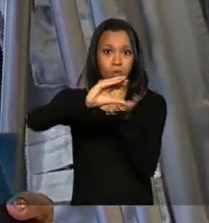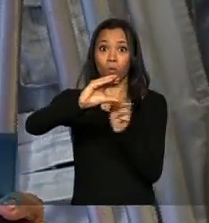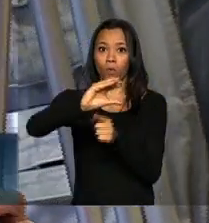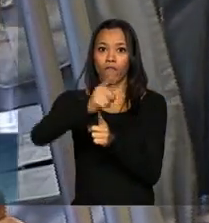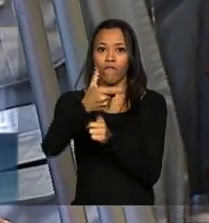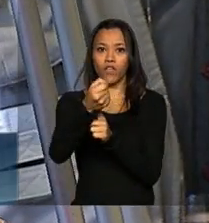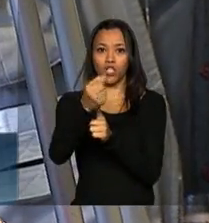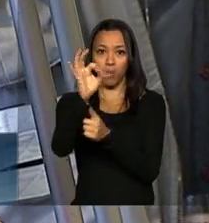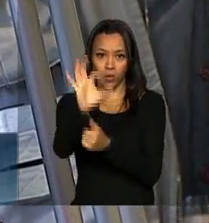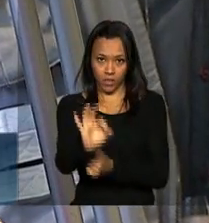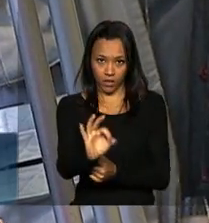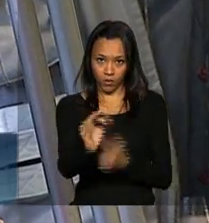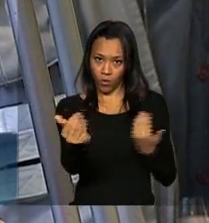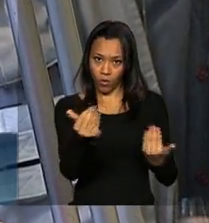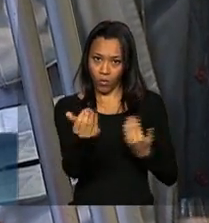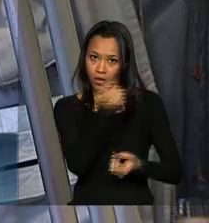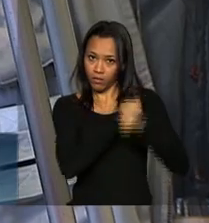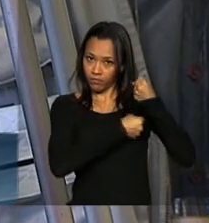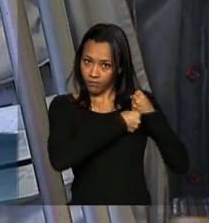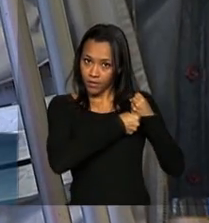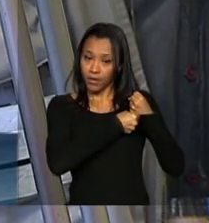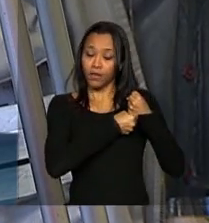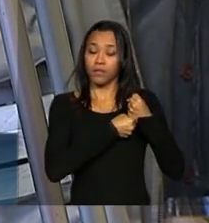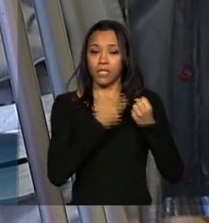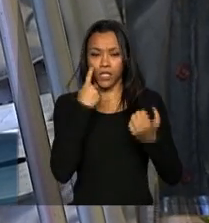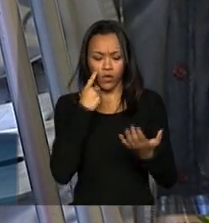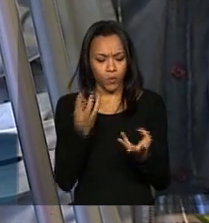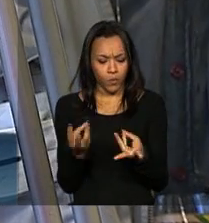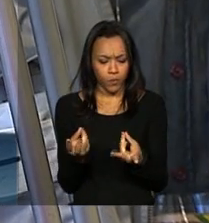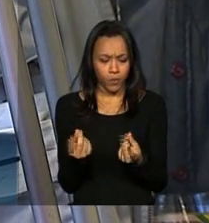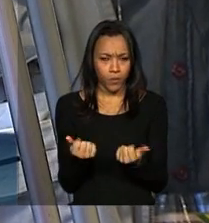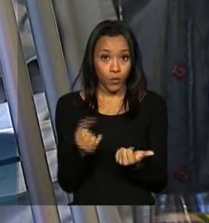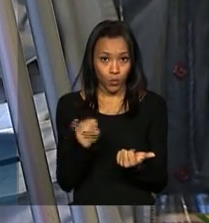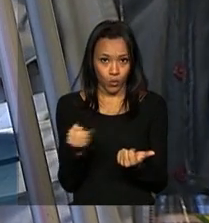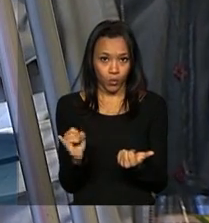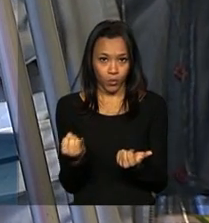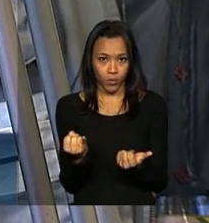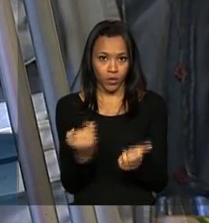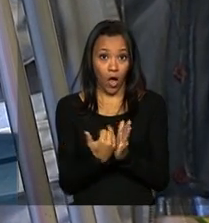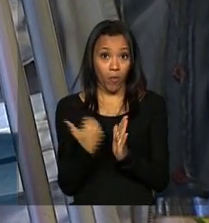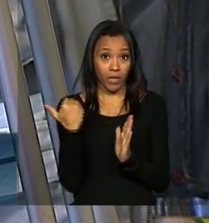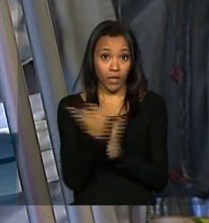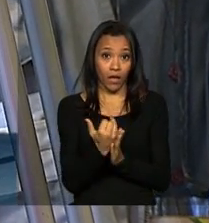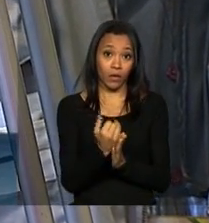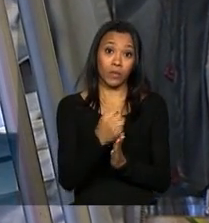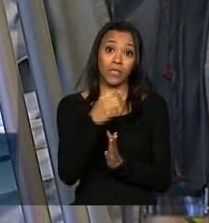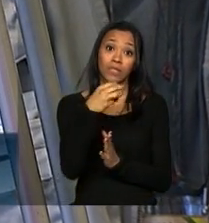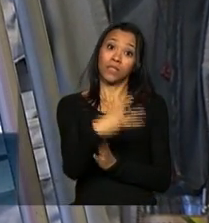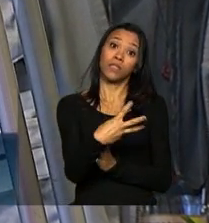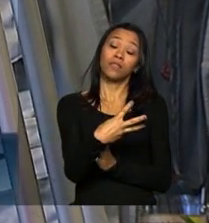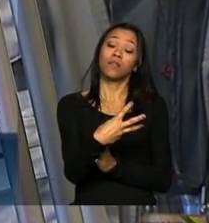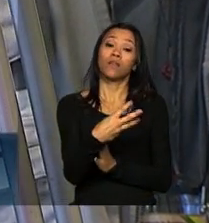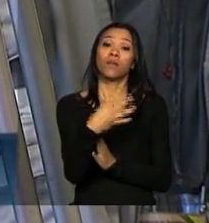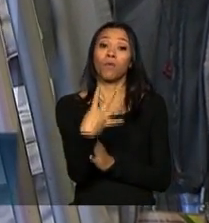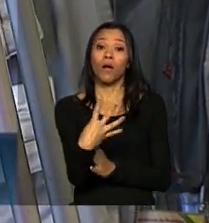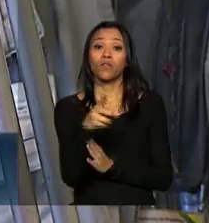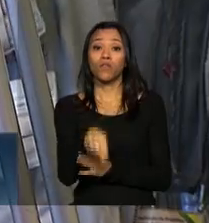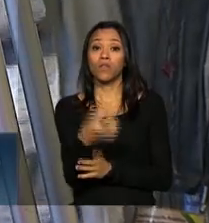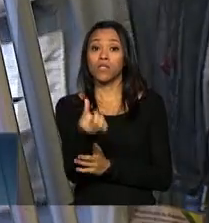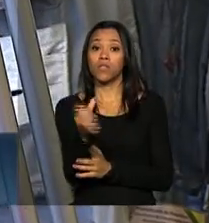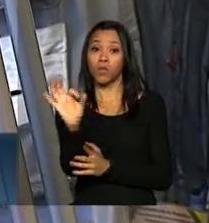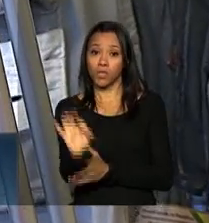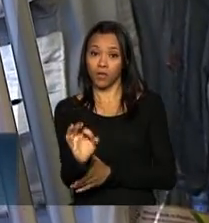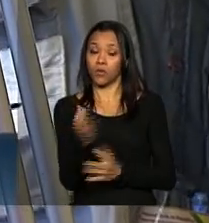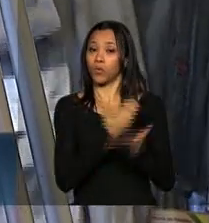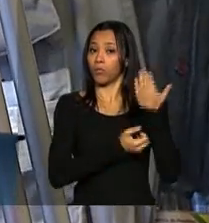ano passado. E fazendo as contas aqui, em relação aos juros médios, eles aumentaram 34,6%. O ano passado, os juros